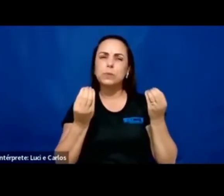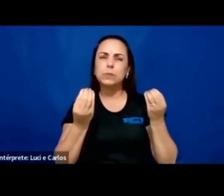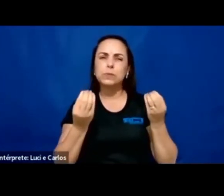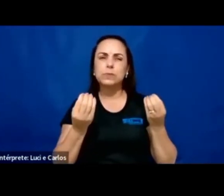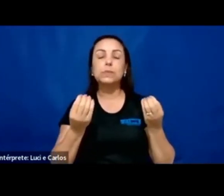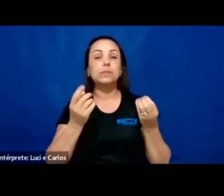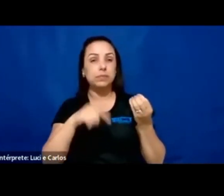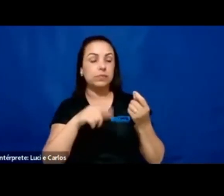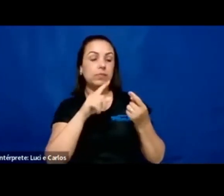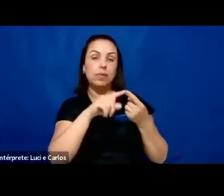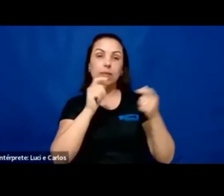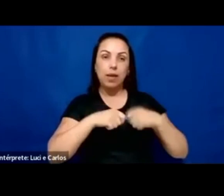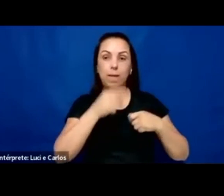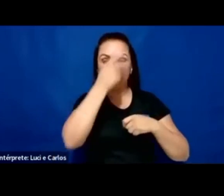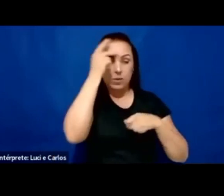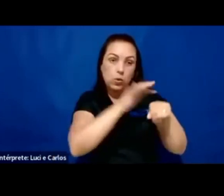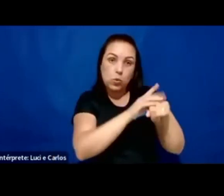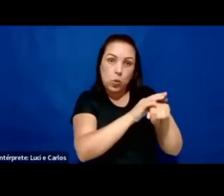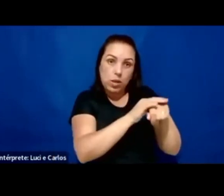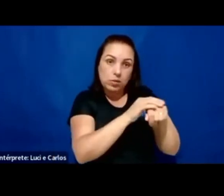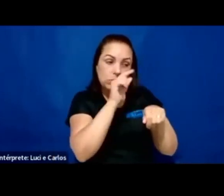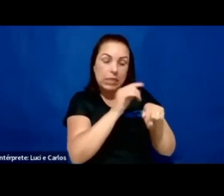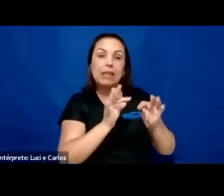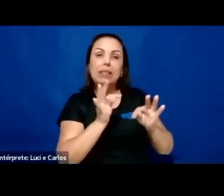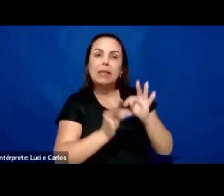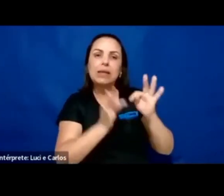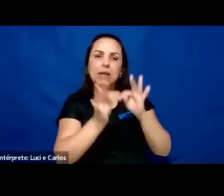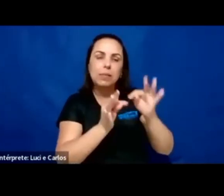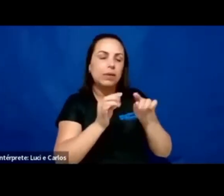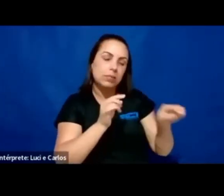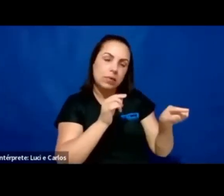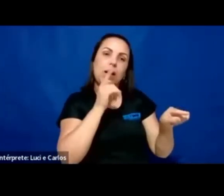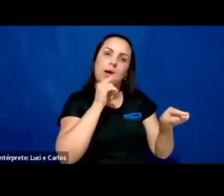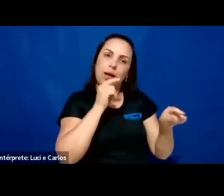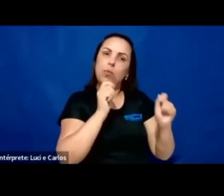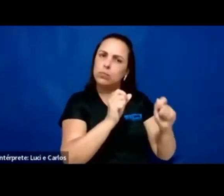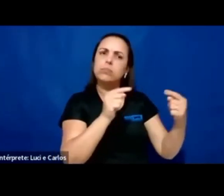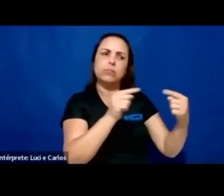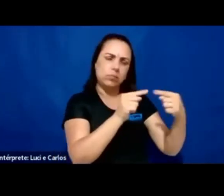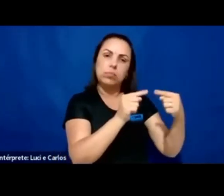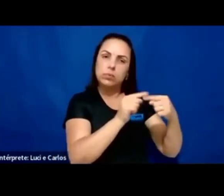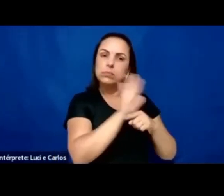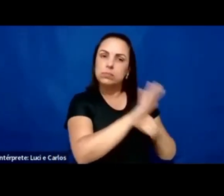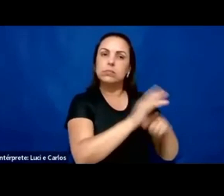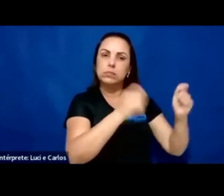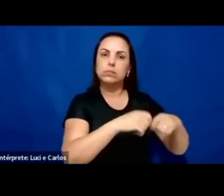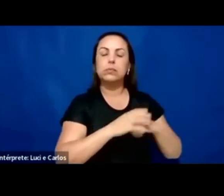às vezes até prevenir uma doença. Como o nosso mestre falou aqui, o Carlos, quando você trata uma